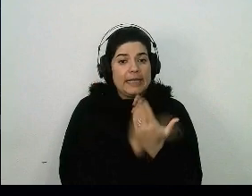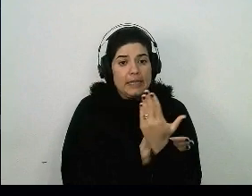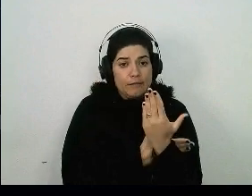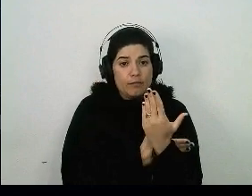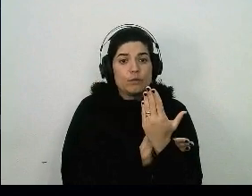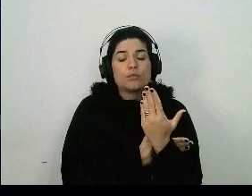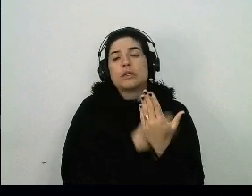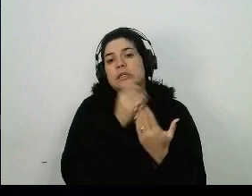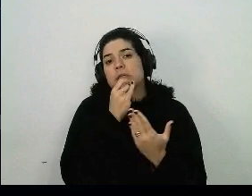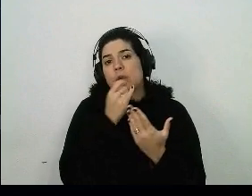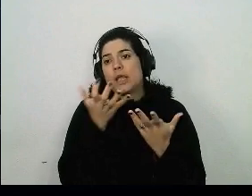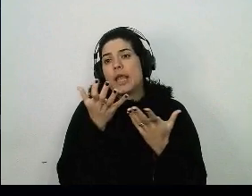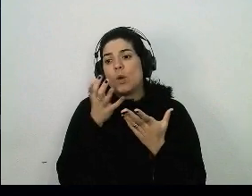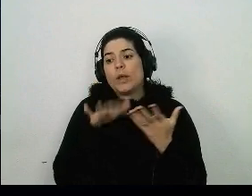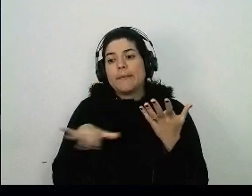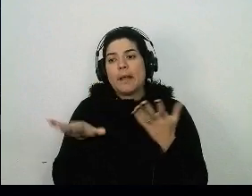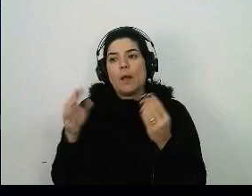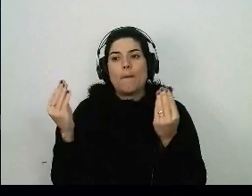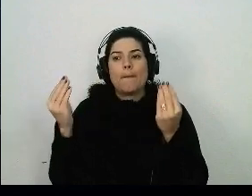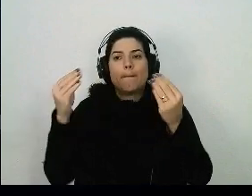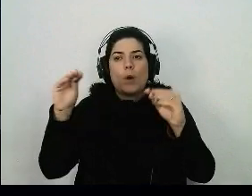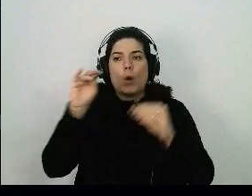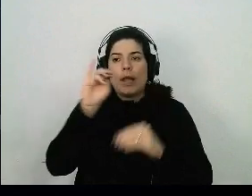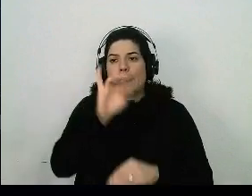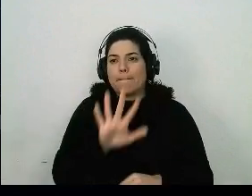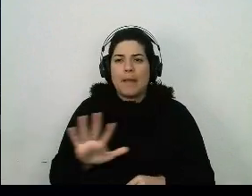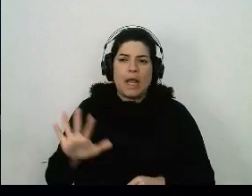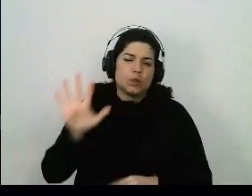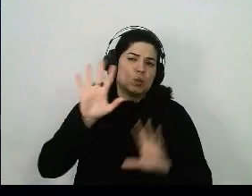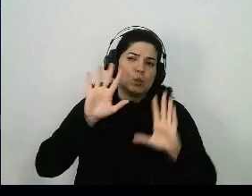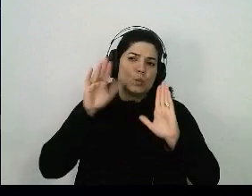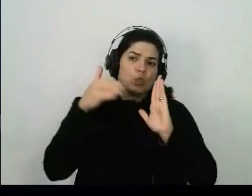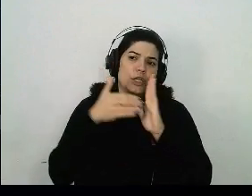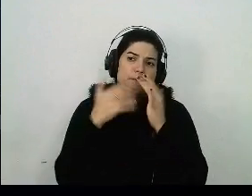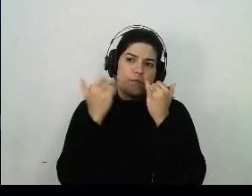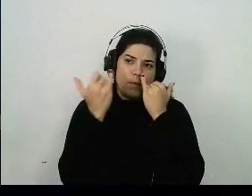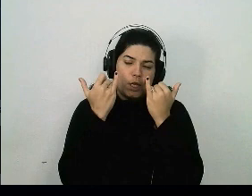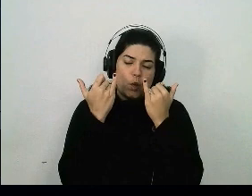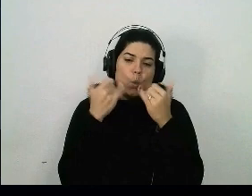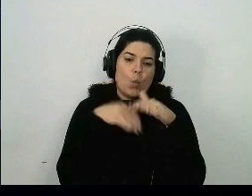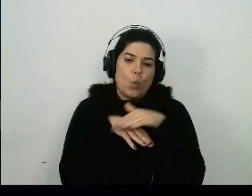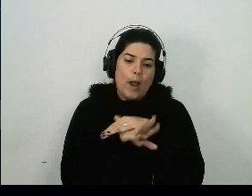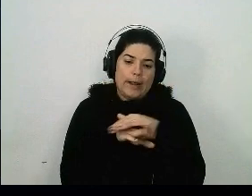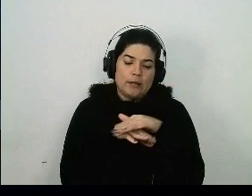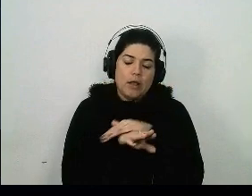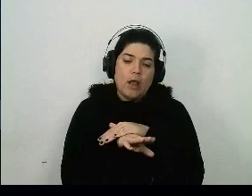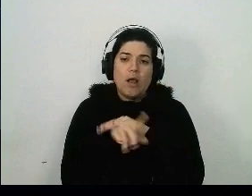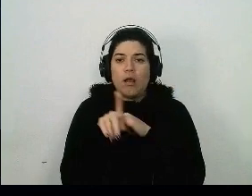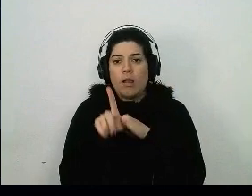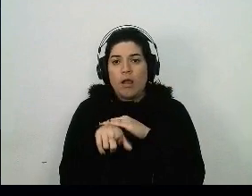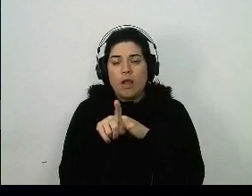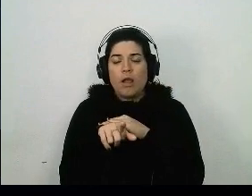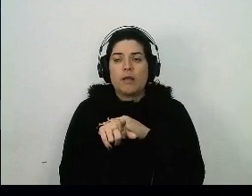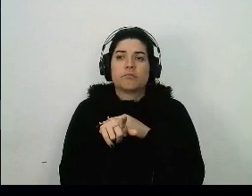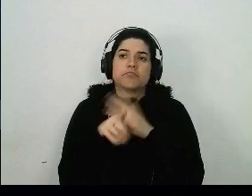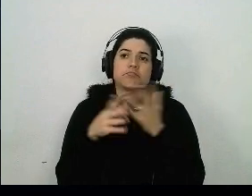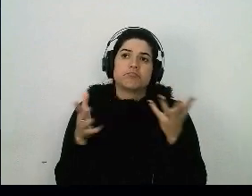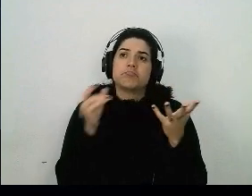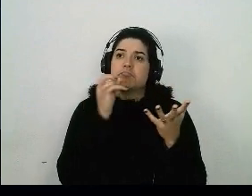espaço para colocar minhas imagens, guardar todas as informações de um processo que eu tenha de